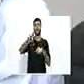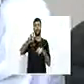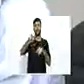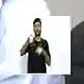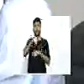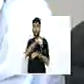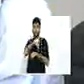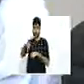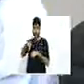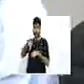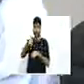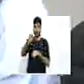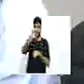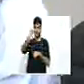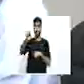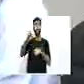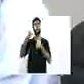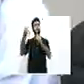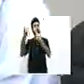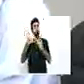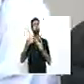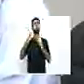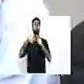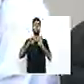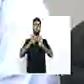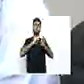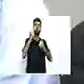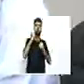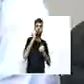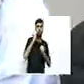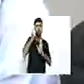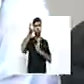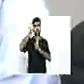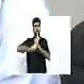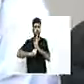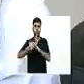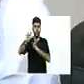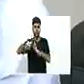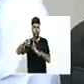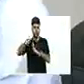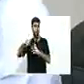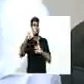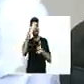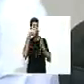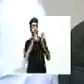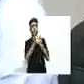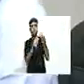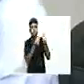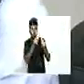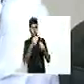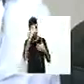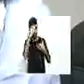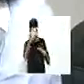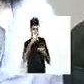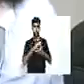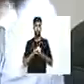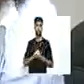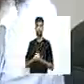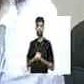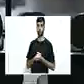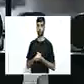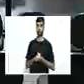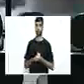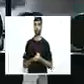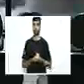saai falou que tava analisando essa questão de contratar a associação queria saber que pé isso anda obrigado